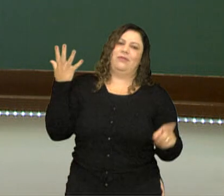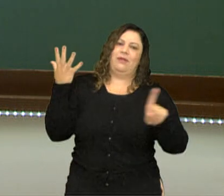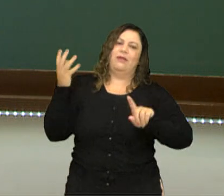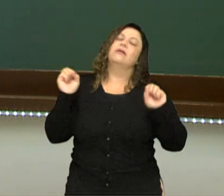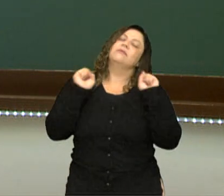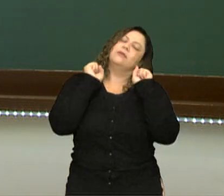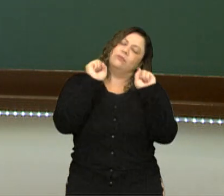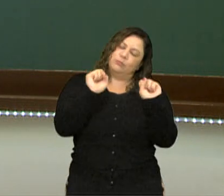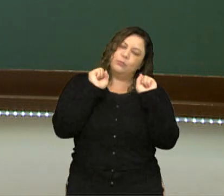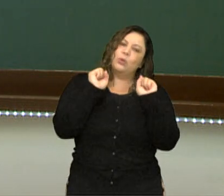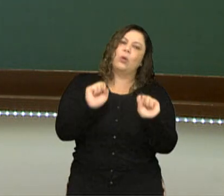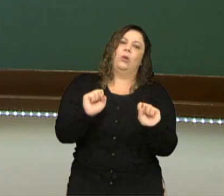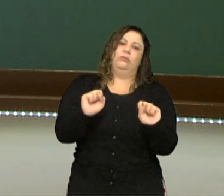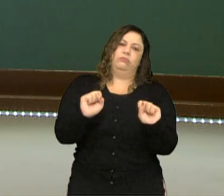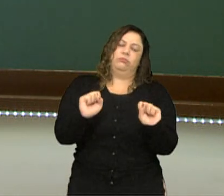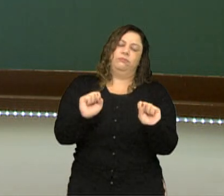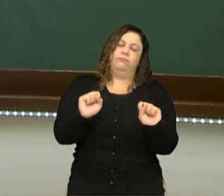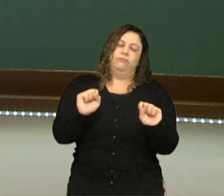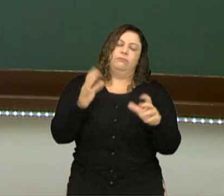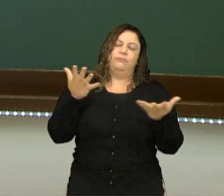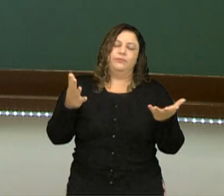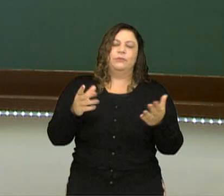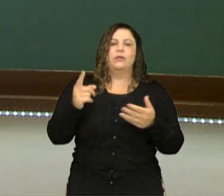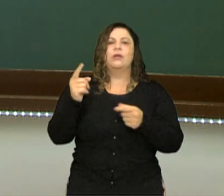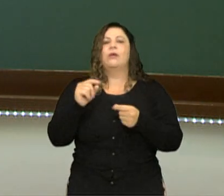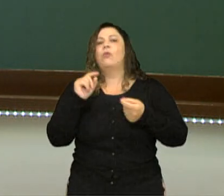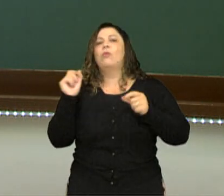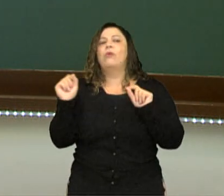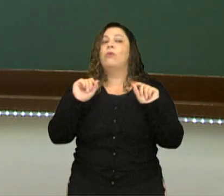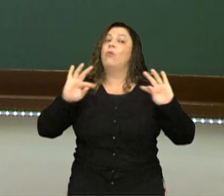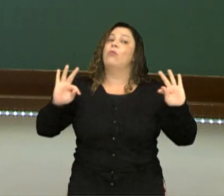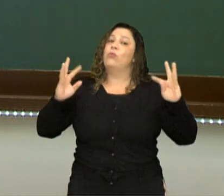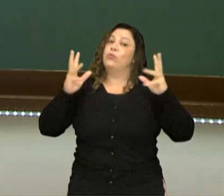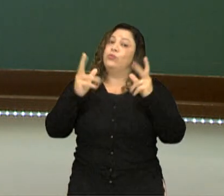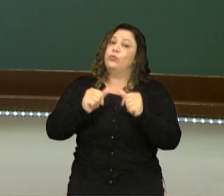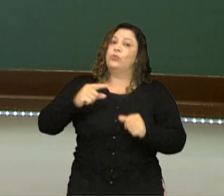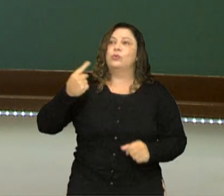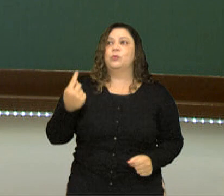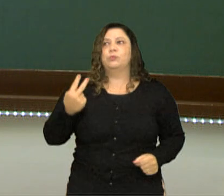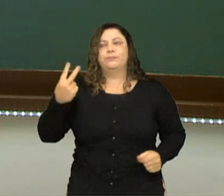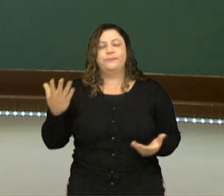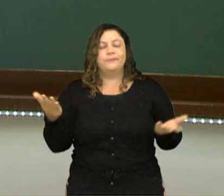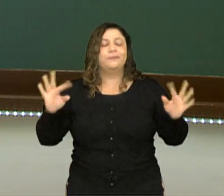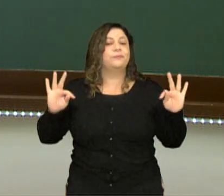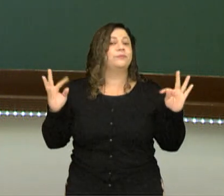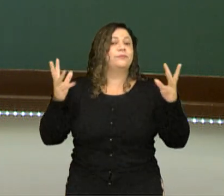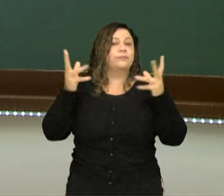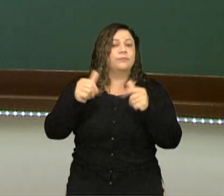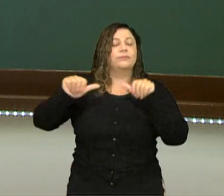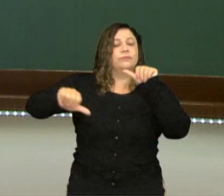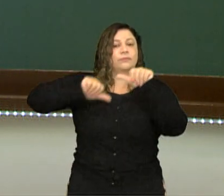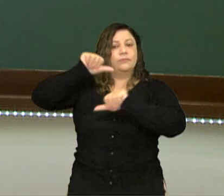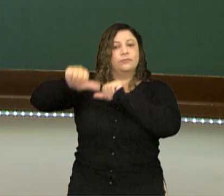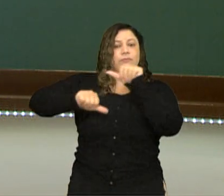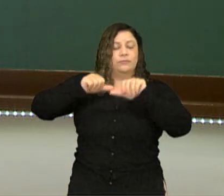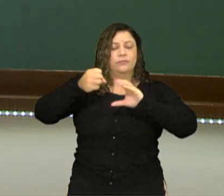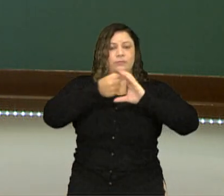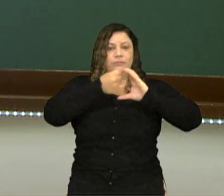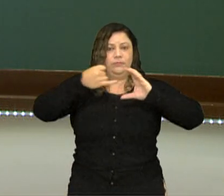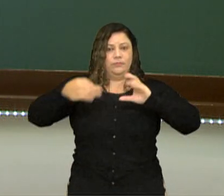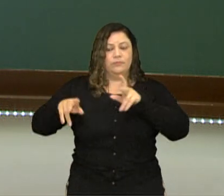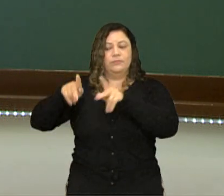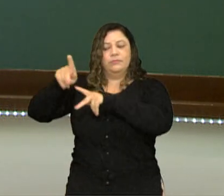né? Podem ou não acontecer uma ou outra ou todas com essa mudança de características